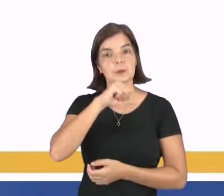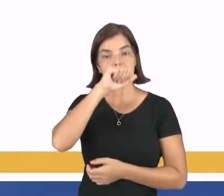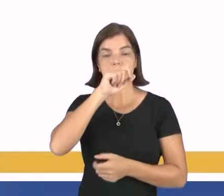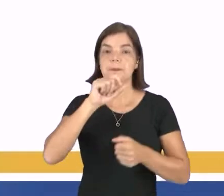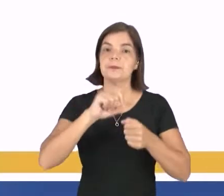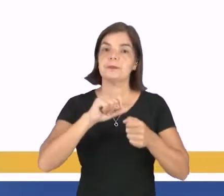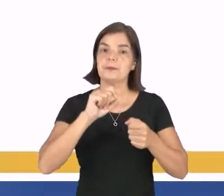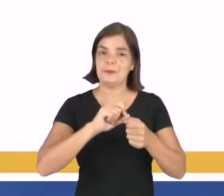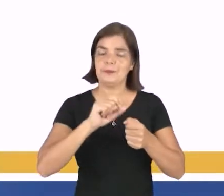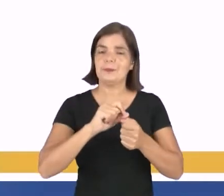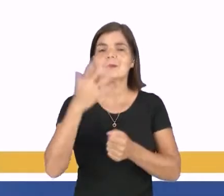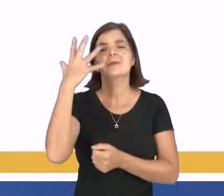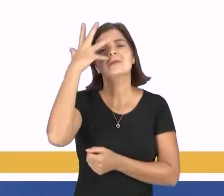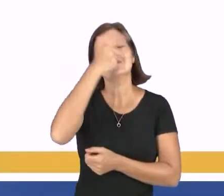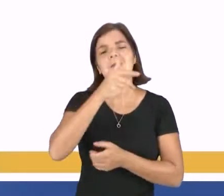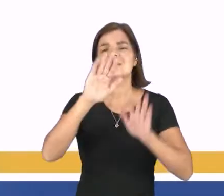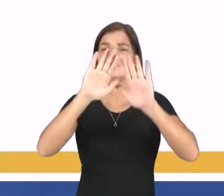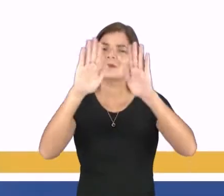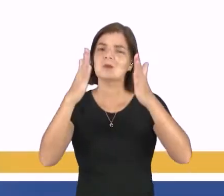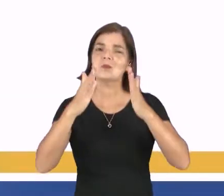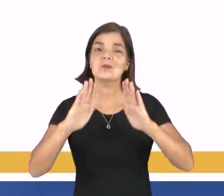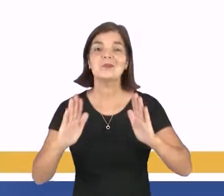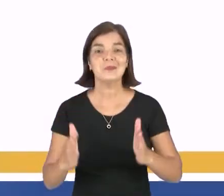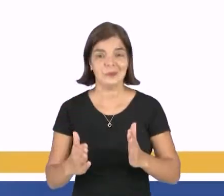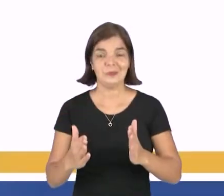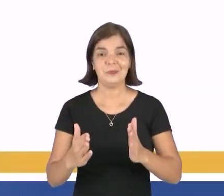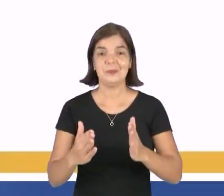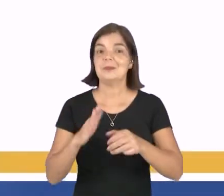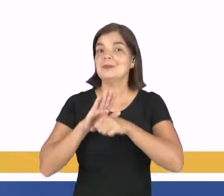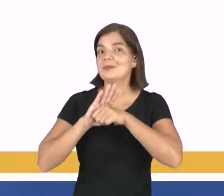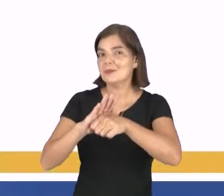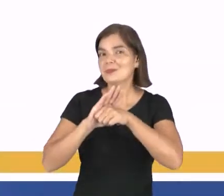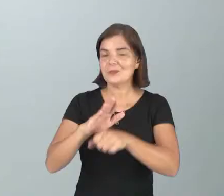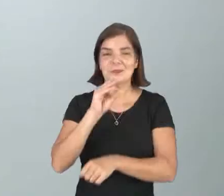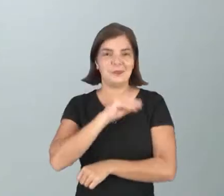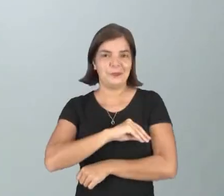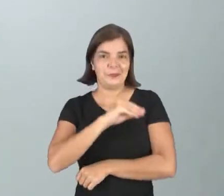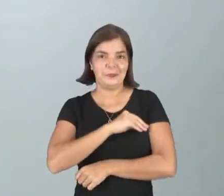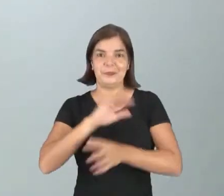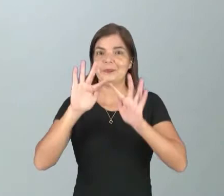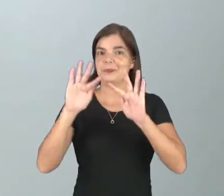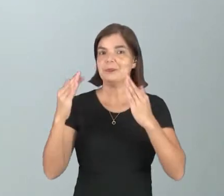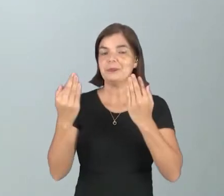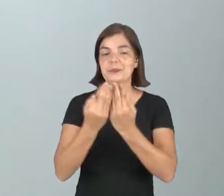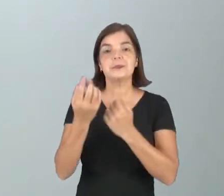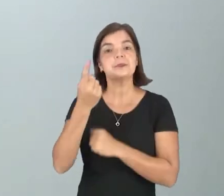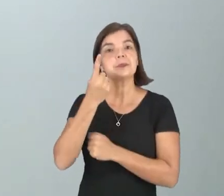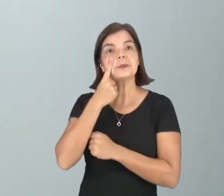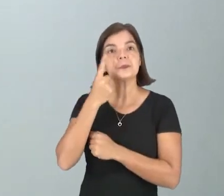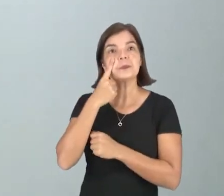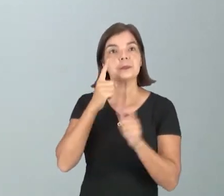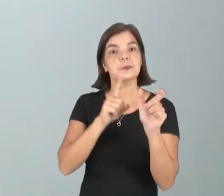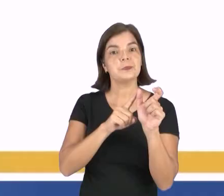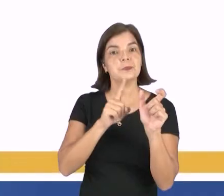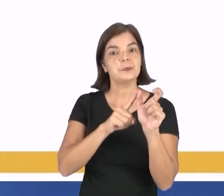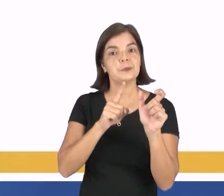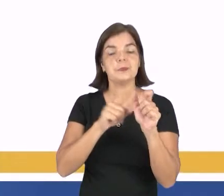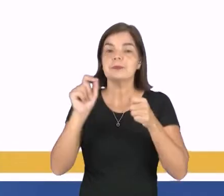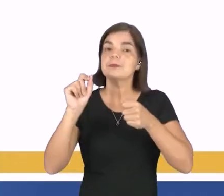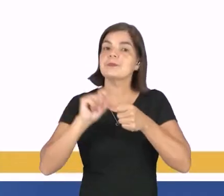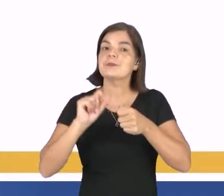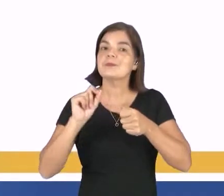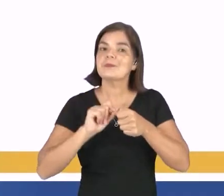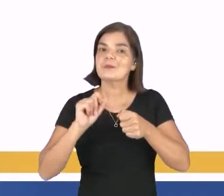lindos vestidos para complementar a renda familiar Olha a forma verbal destacada fazia